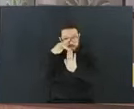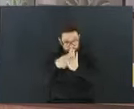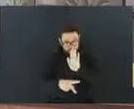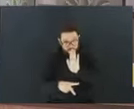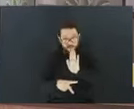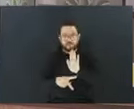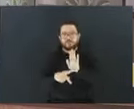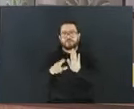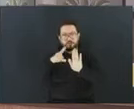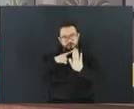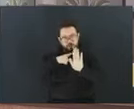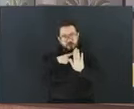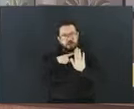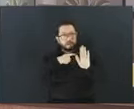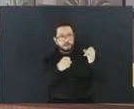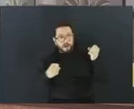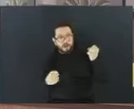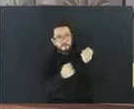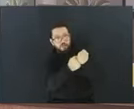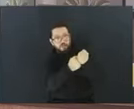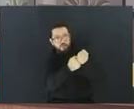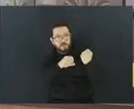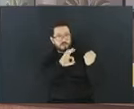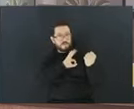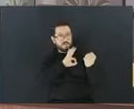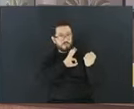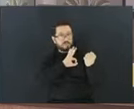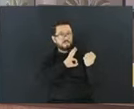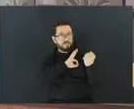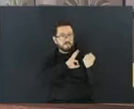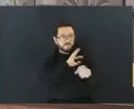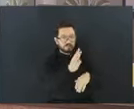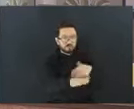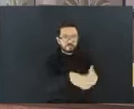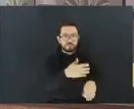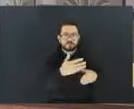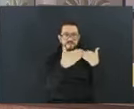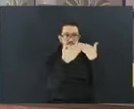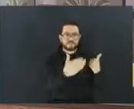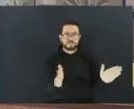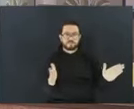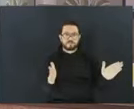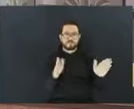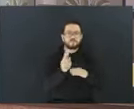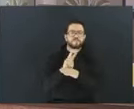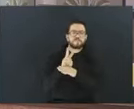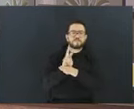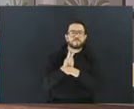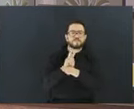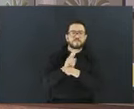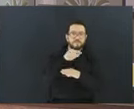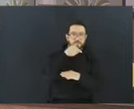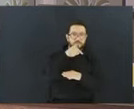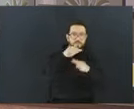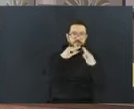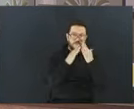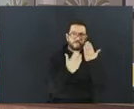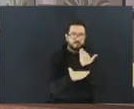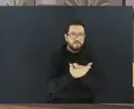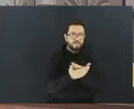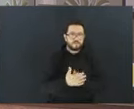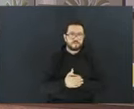desses militares estaduais, na seção de direção e inspetoria desses colégios, certo? Então,